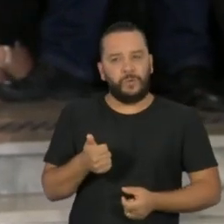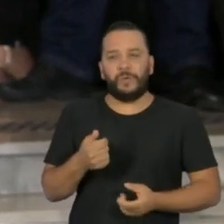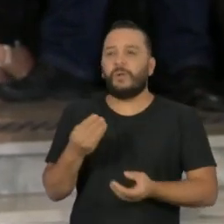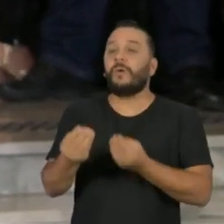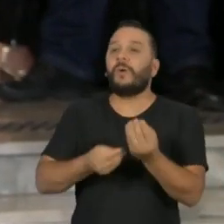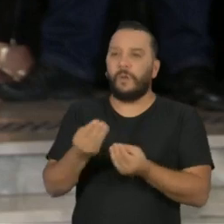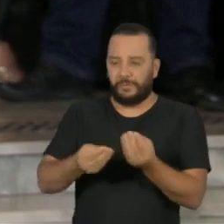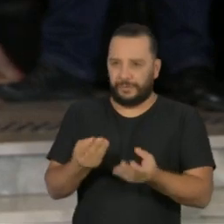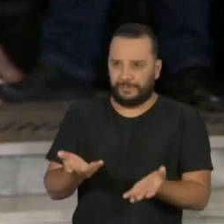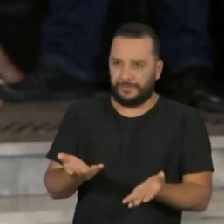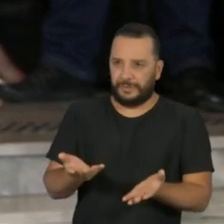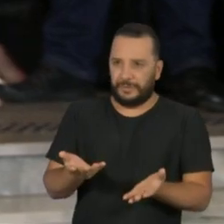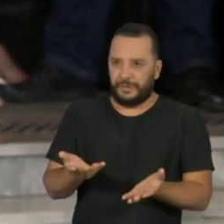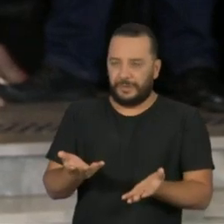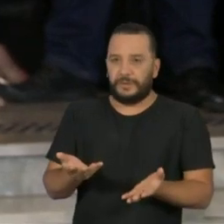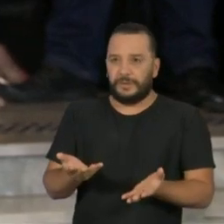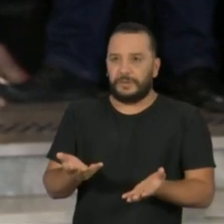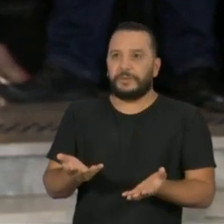restrição